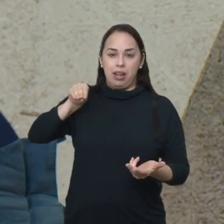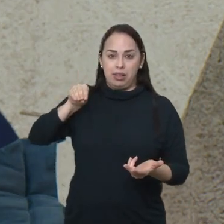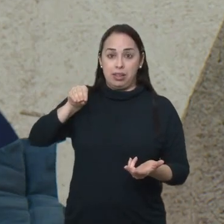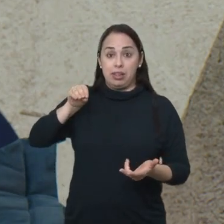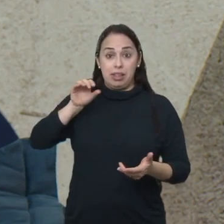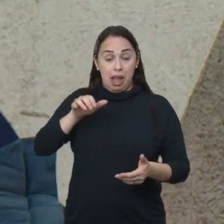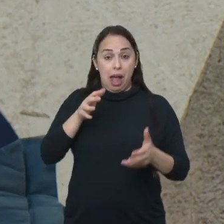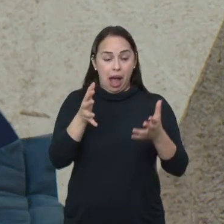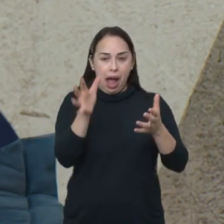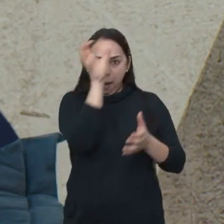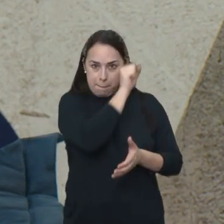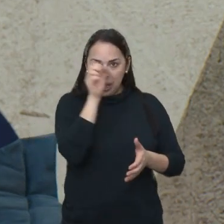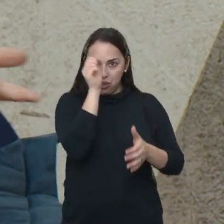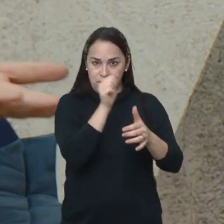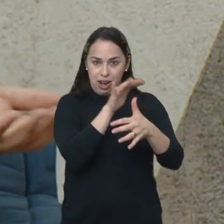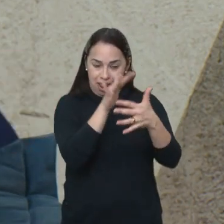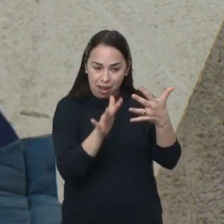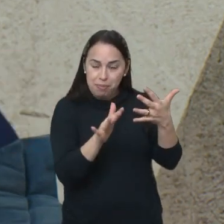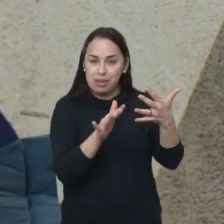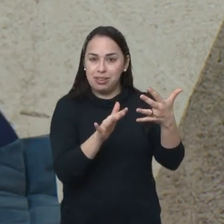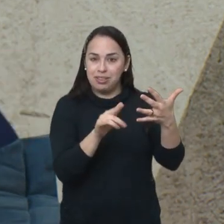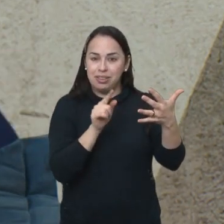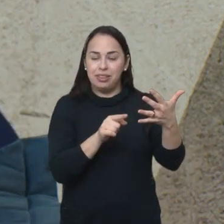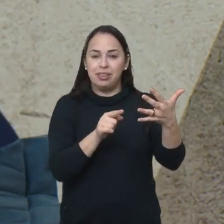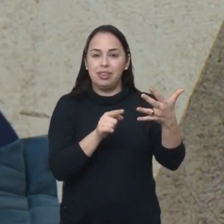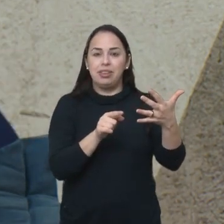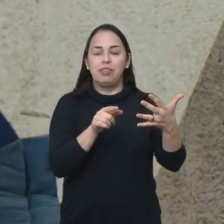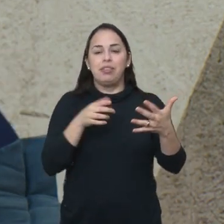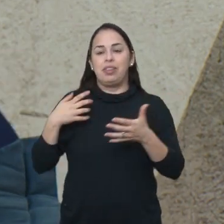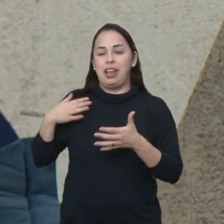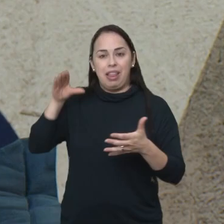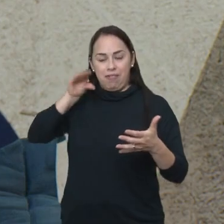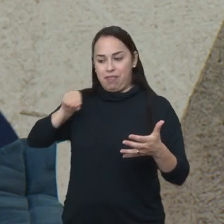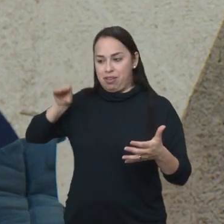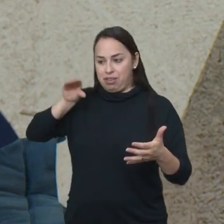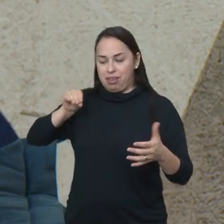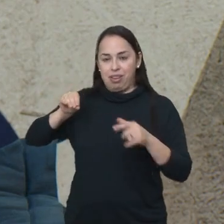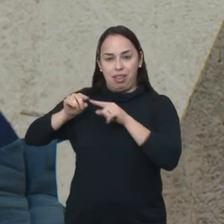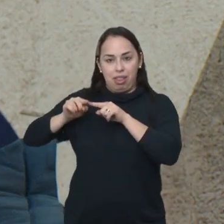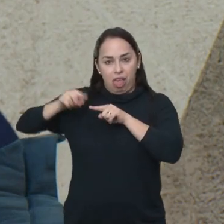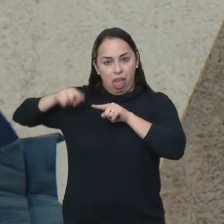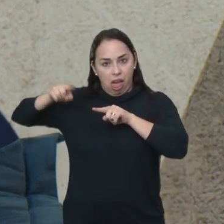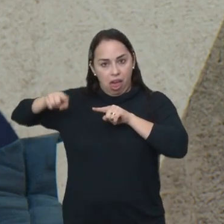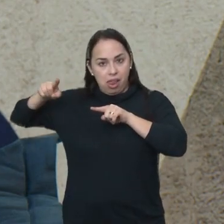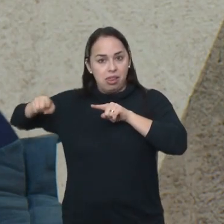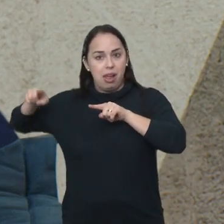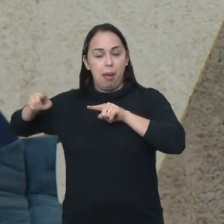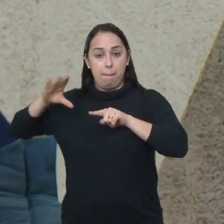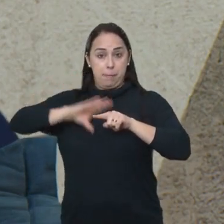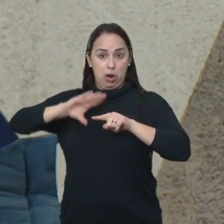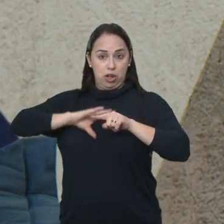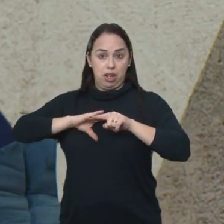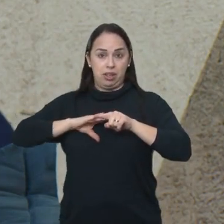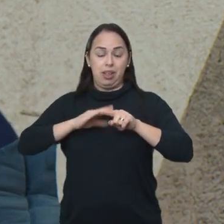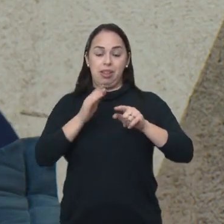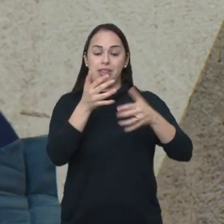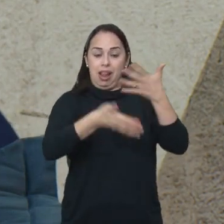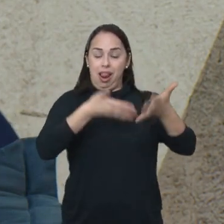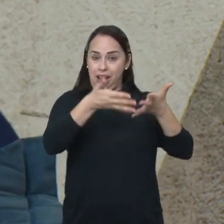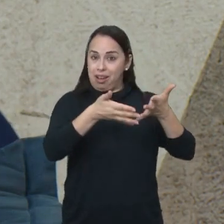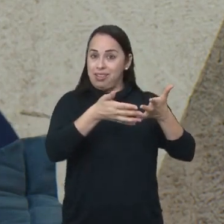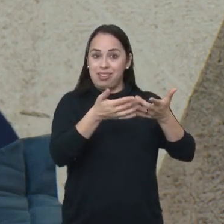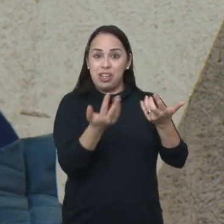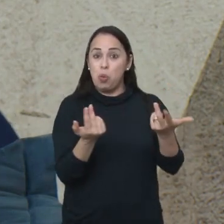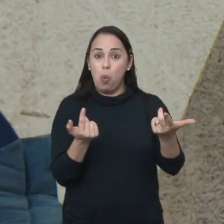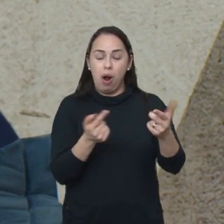fala. Quando você aprende Libras, não sei se vocês sabem, assim como a sua fala tem uma entonação em português, em língua de sinais vai